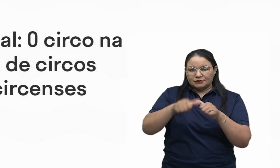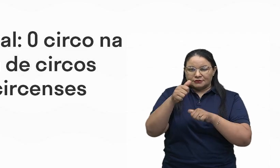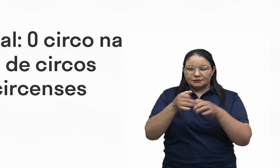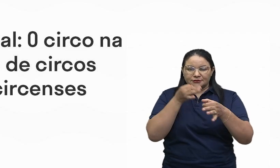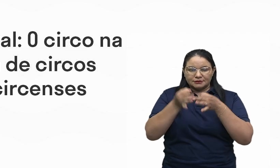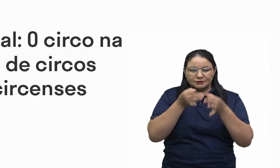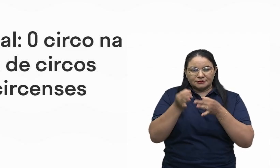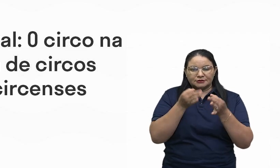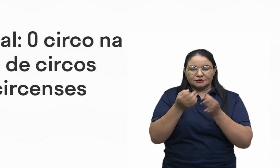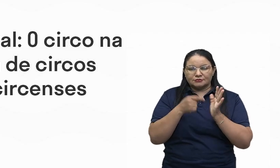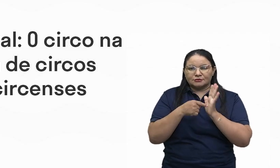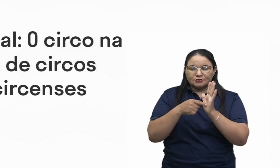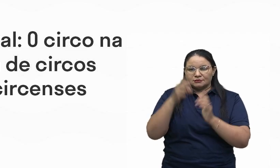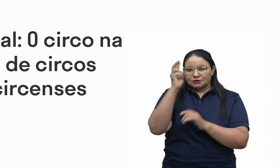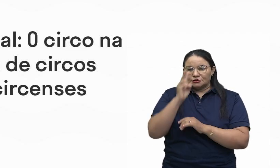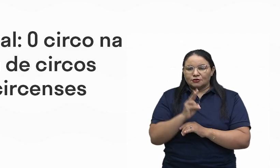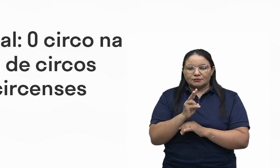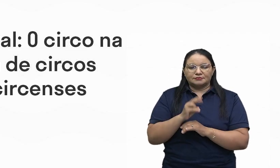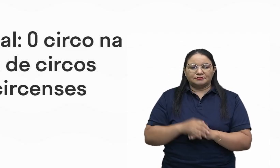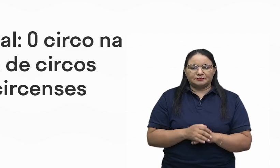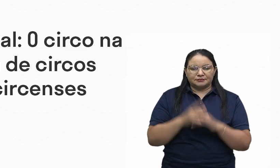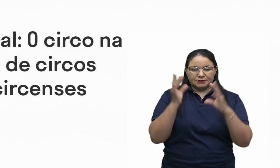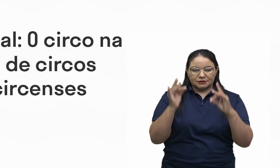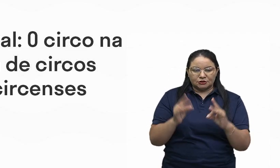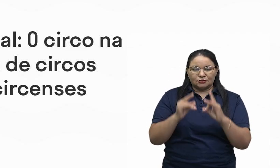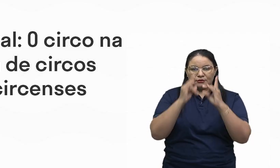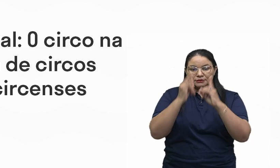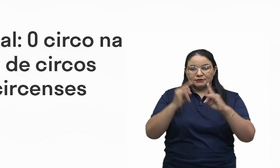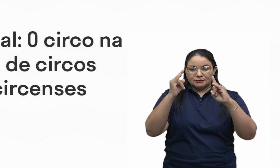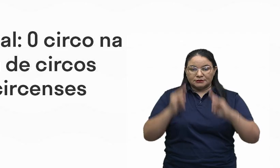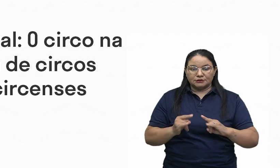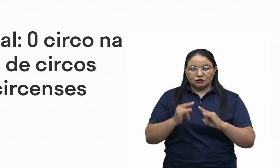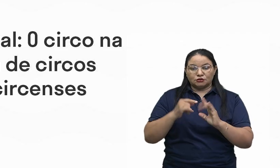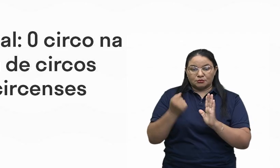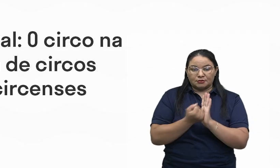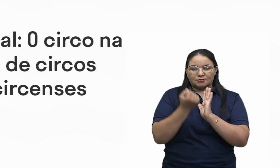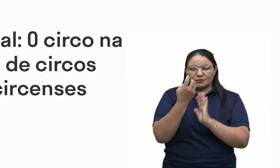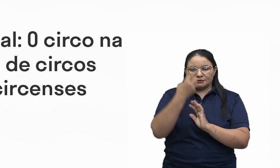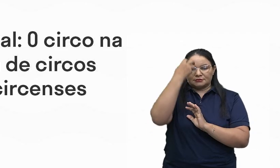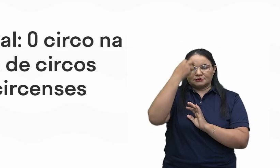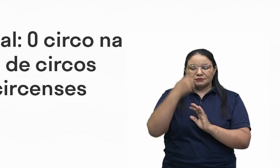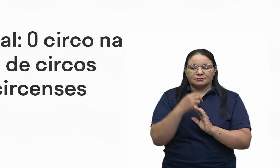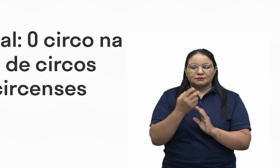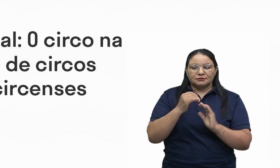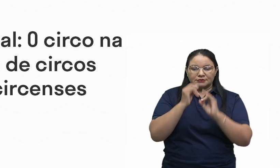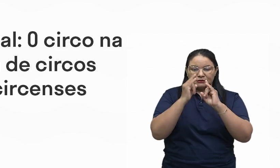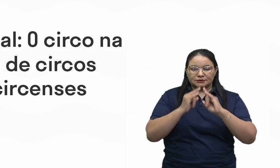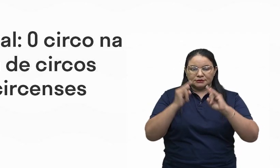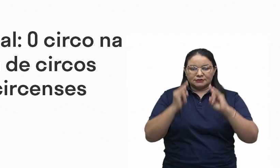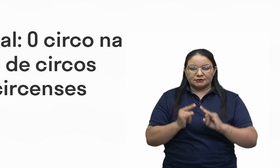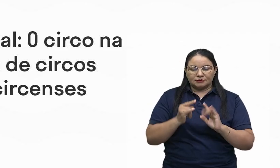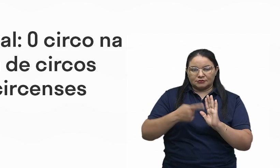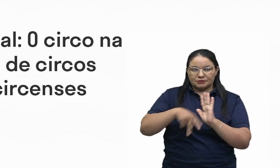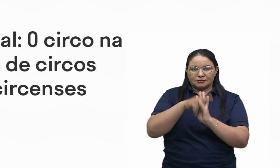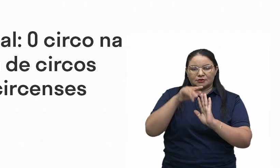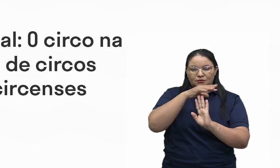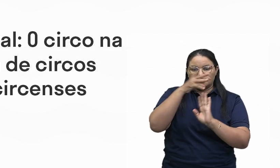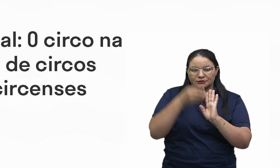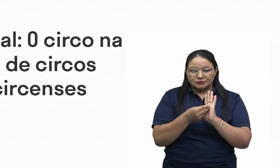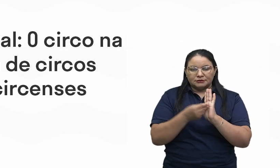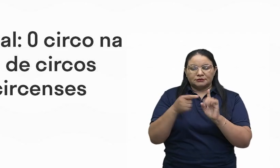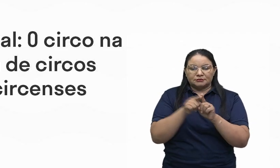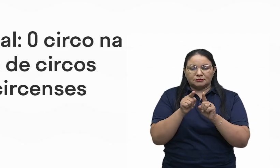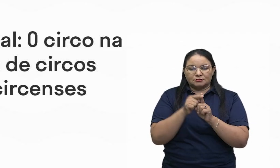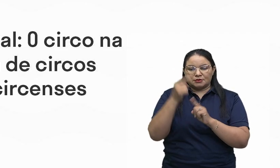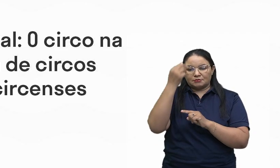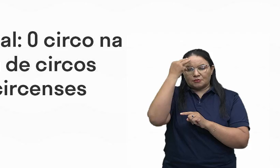apreciação histórica. Detalhamento. O circo como patrimônio cultural. O circo na Amazônia. Resgate da memória de circos itinerantes